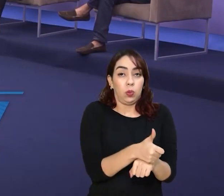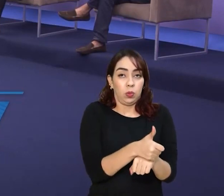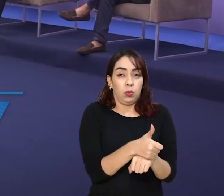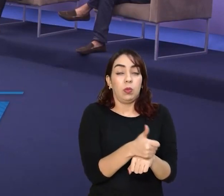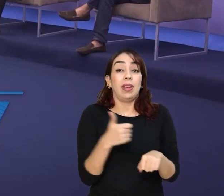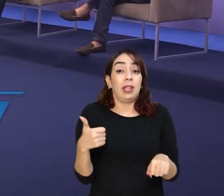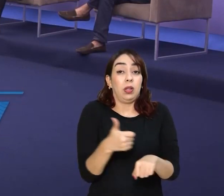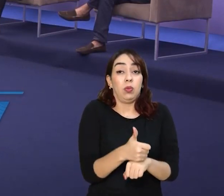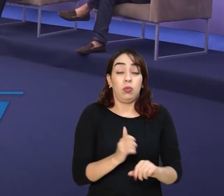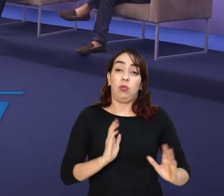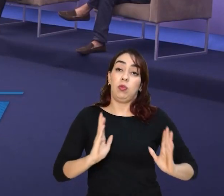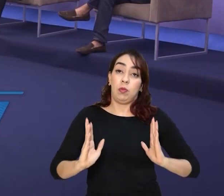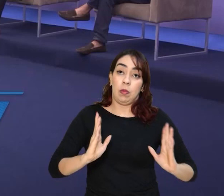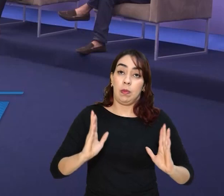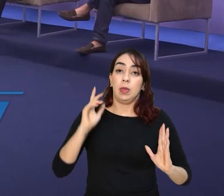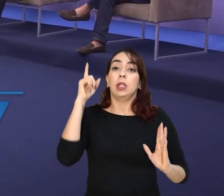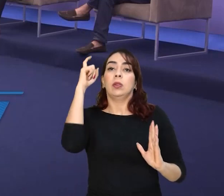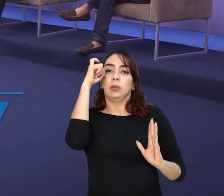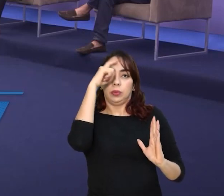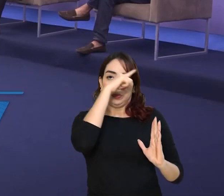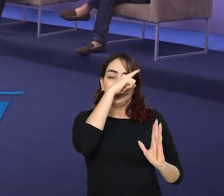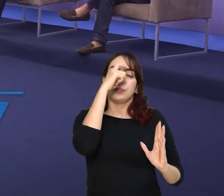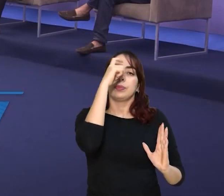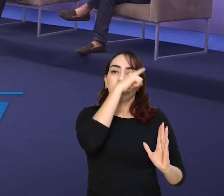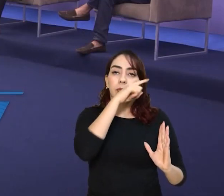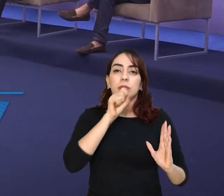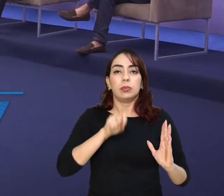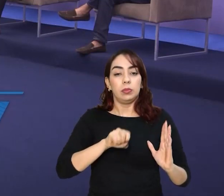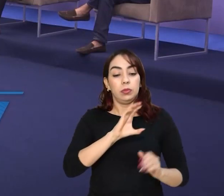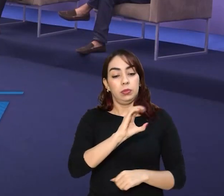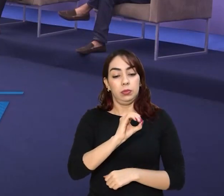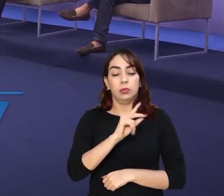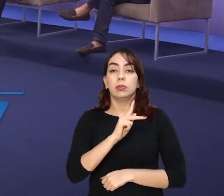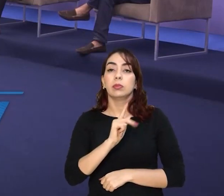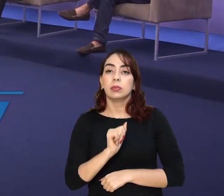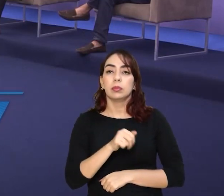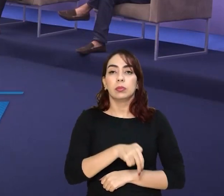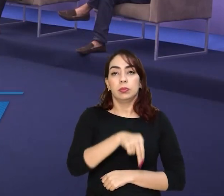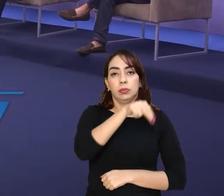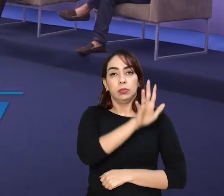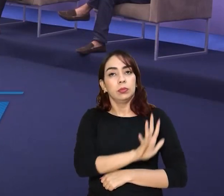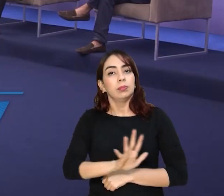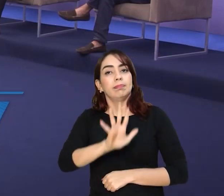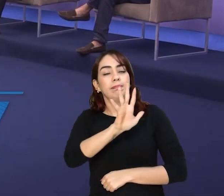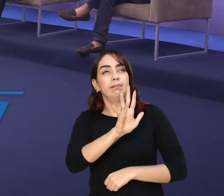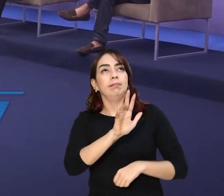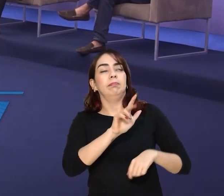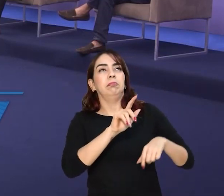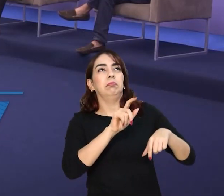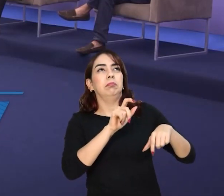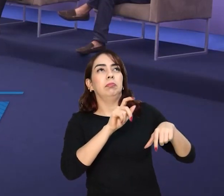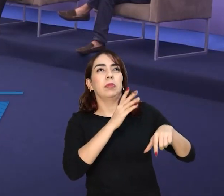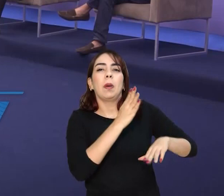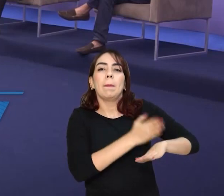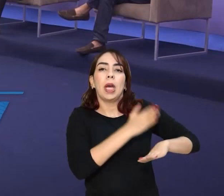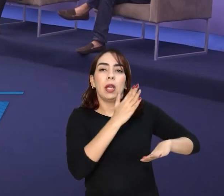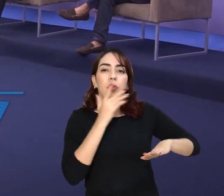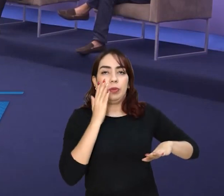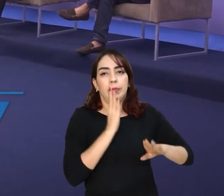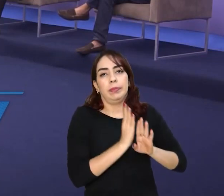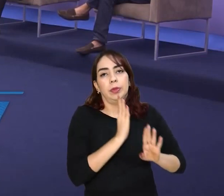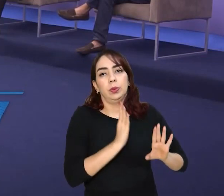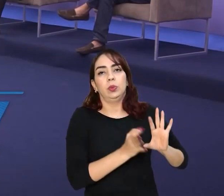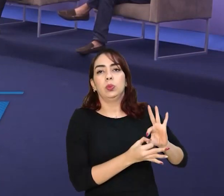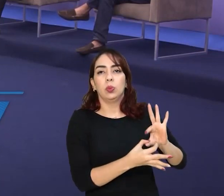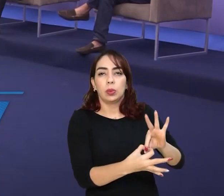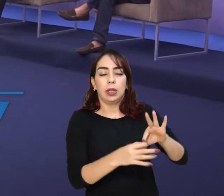De pressão. O time perdeu. Ele consegue ganhar a Copa do Nordeste ali nos pênaltis, mas aí já toma porrada na